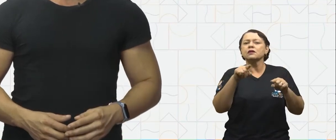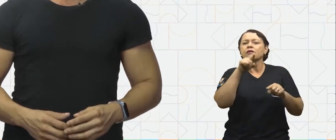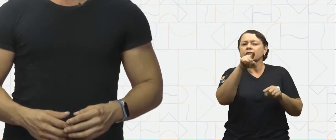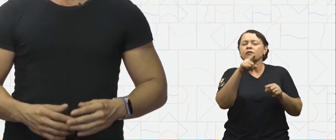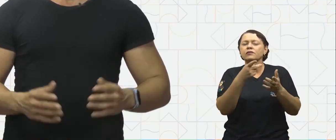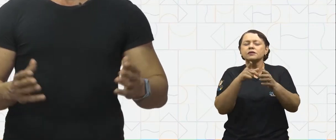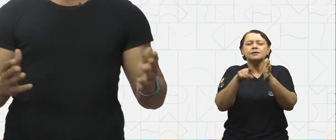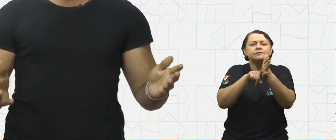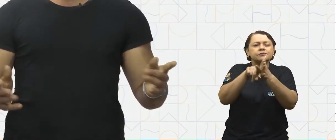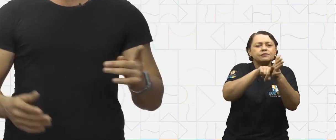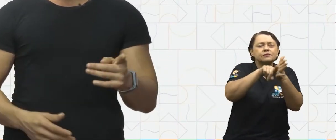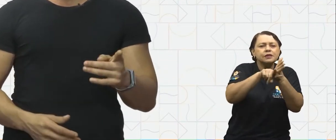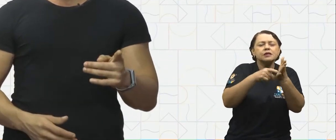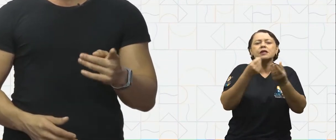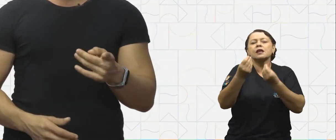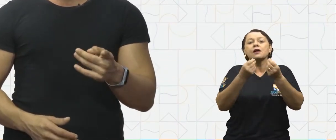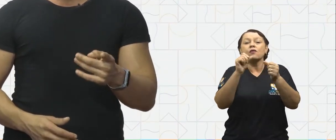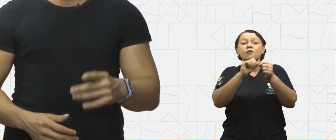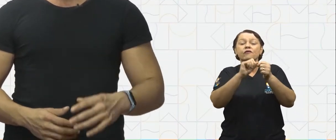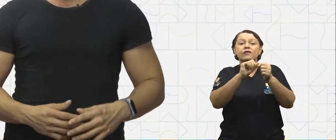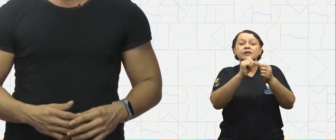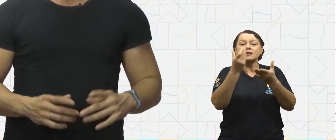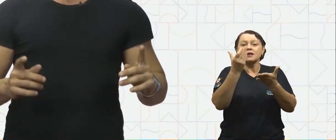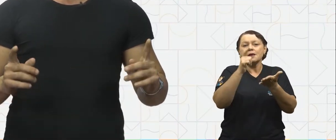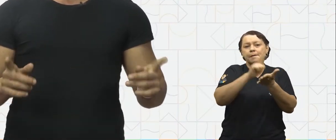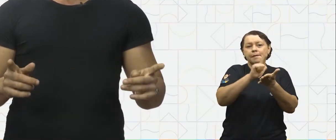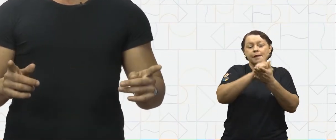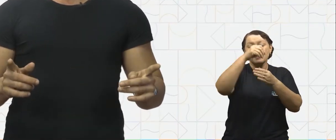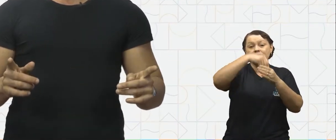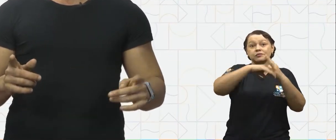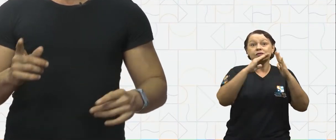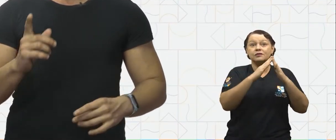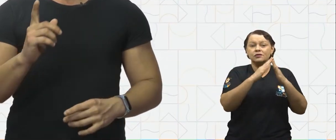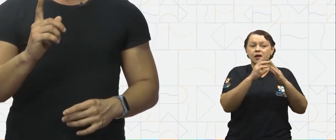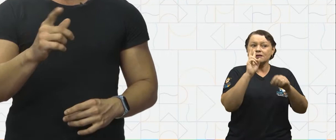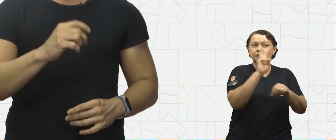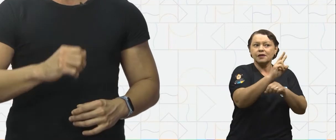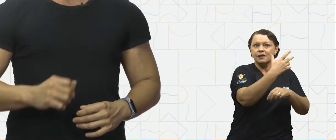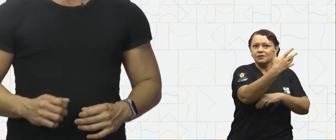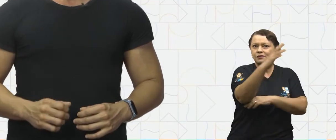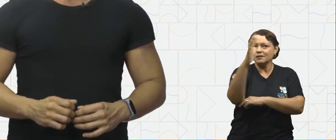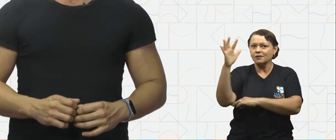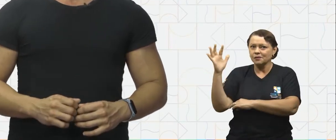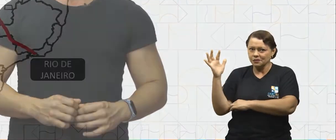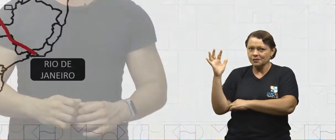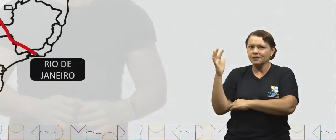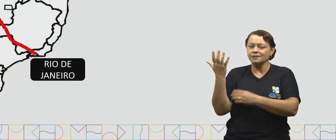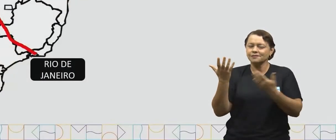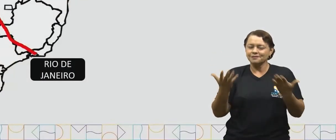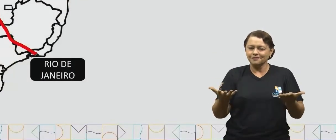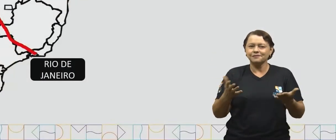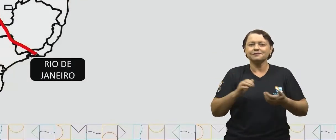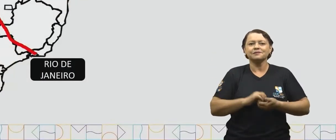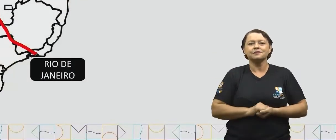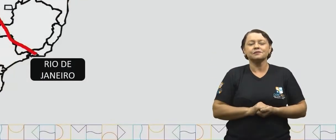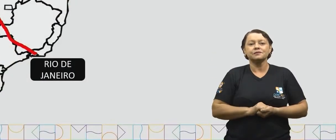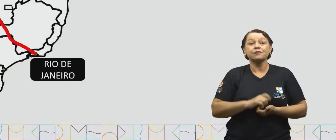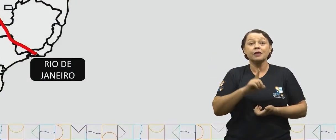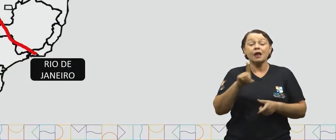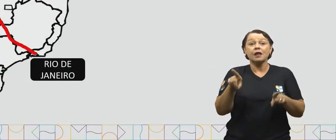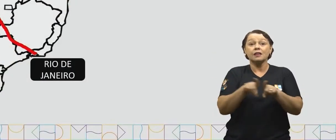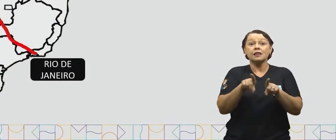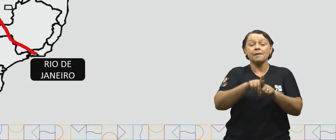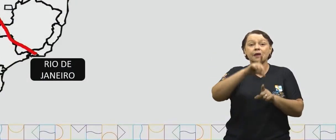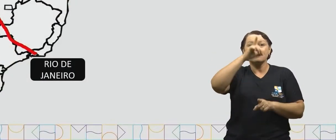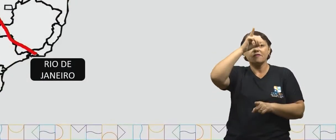e aproveitar para ajudar o meio ambiente. Que tal? Isso me fez lembrar outra importante invenção. Eu tenho um amigo que mora no